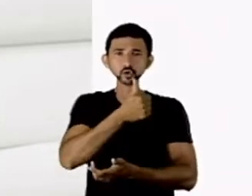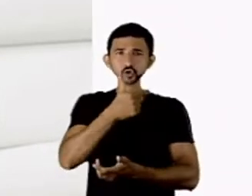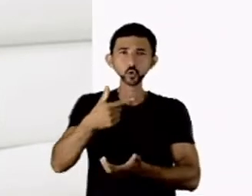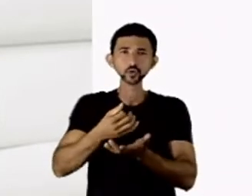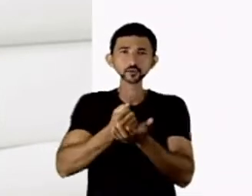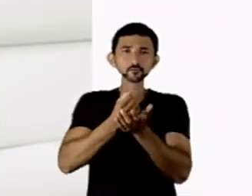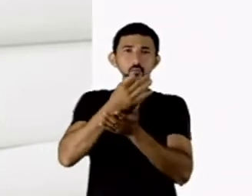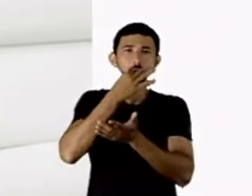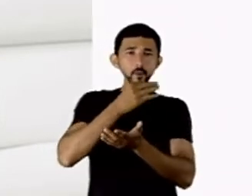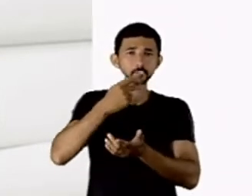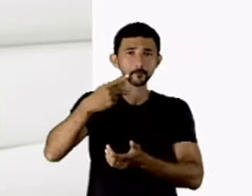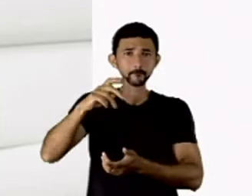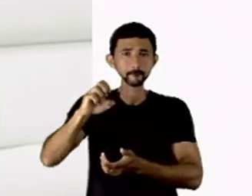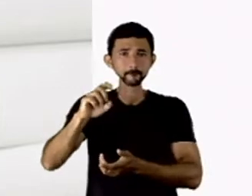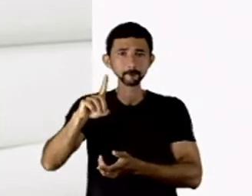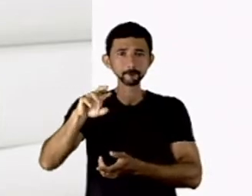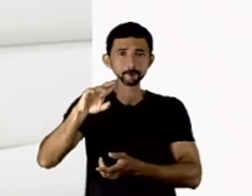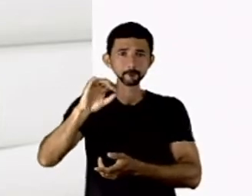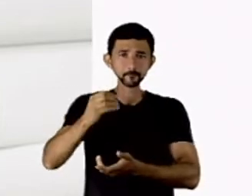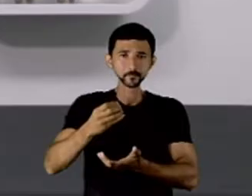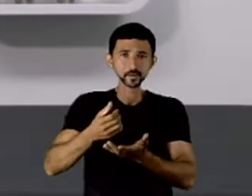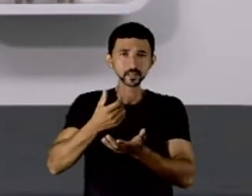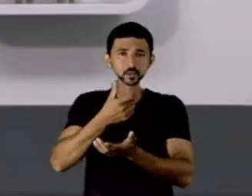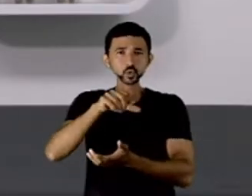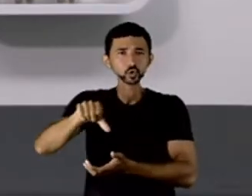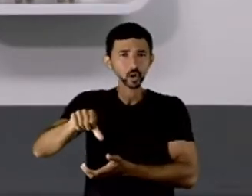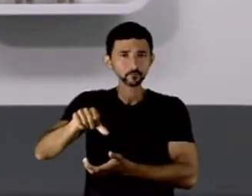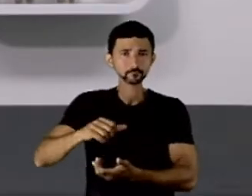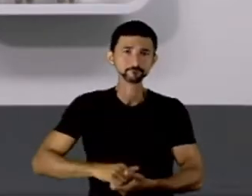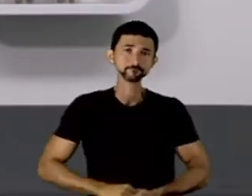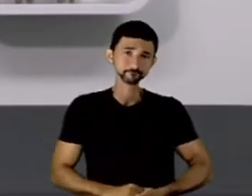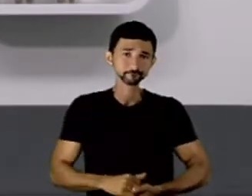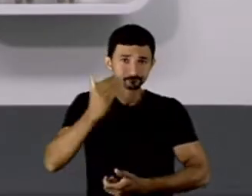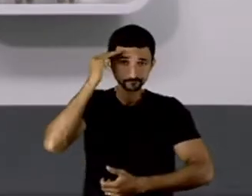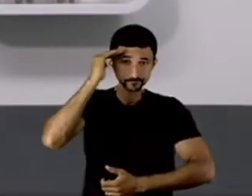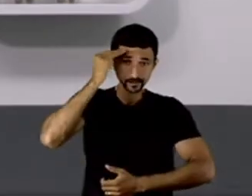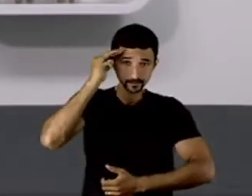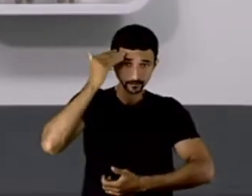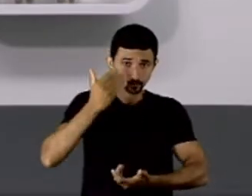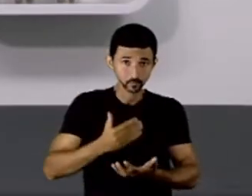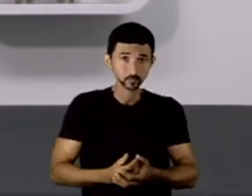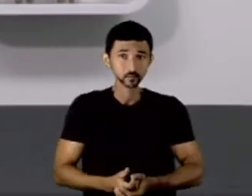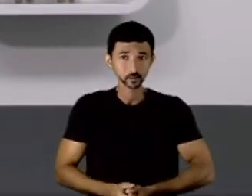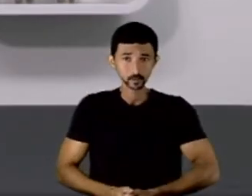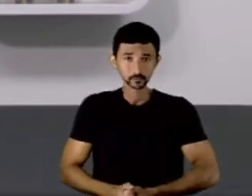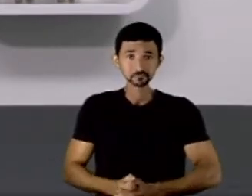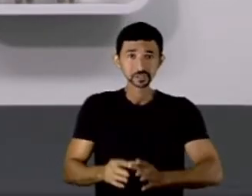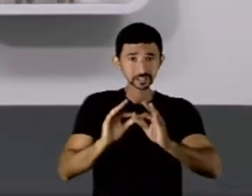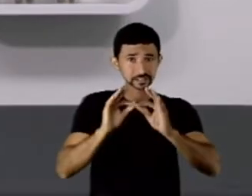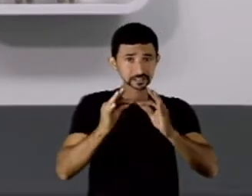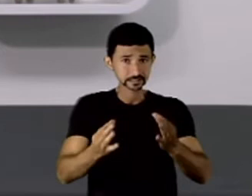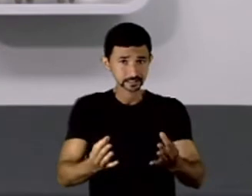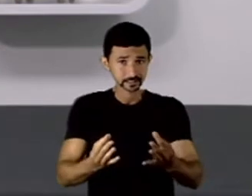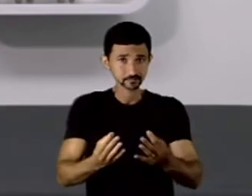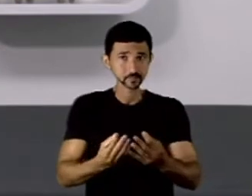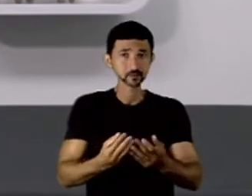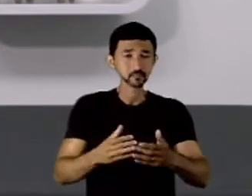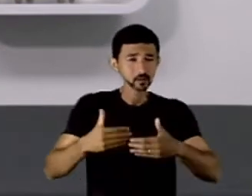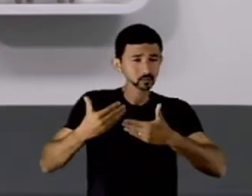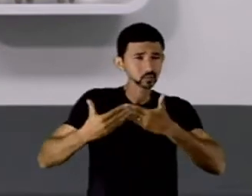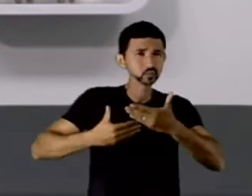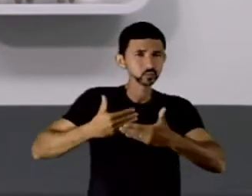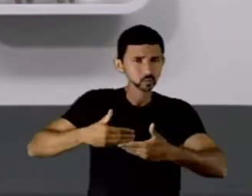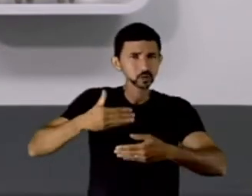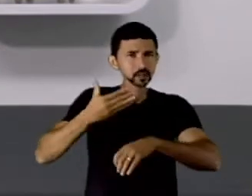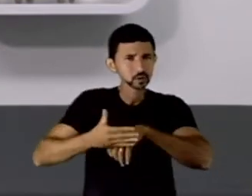9 comprimidos. Você conseguiu compreender? É um problema simples, mas que logo